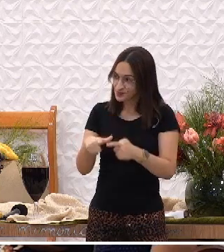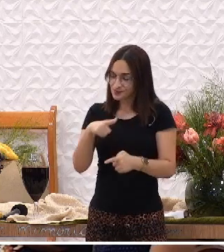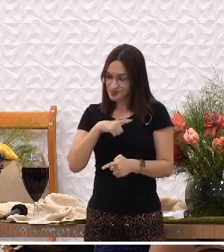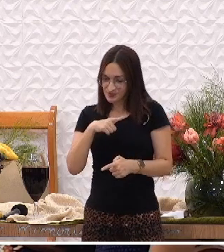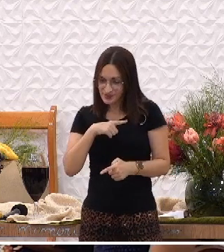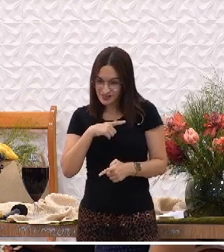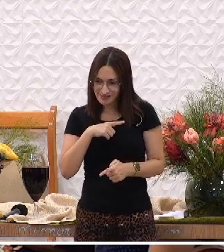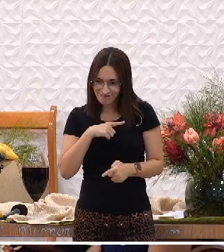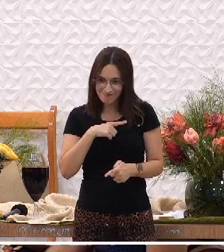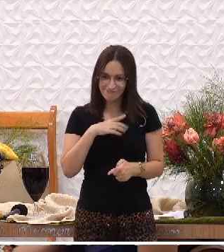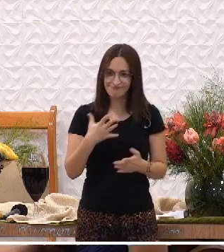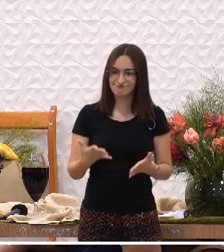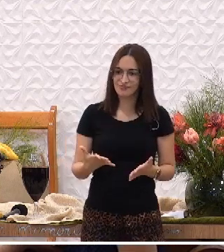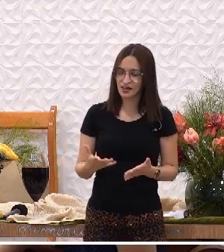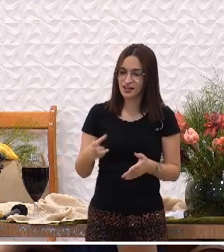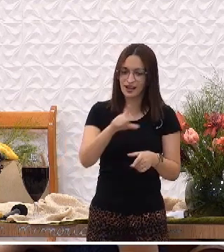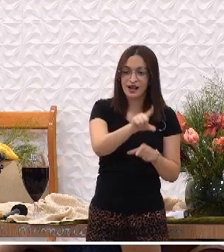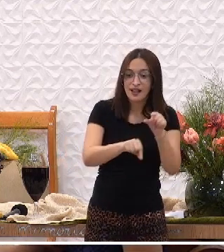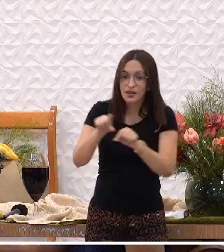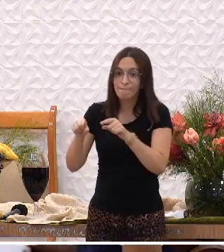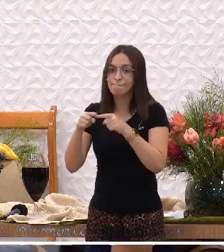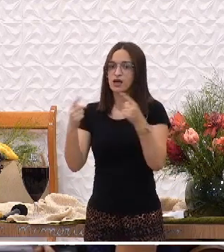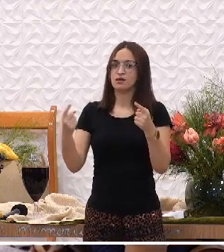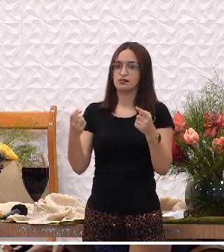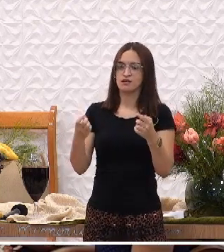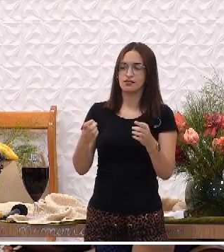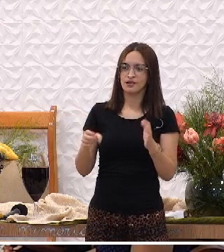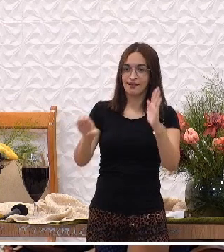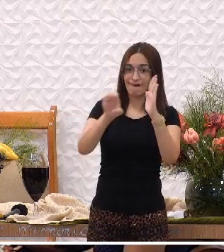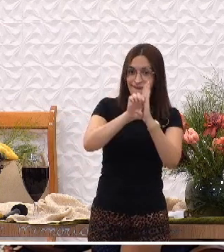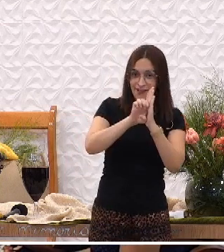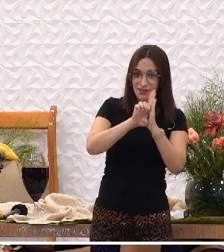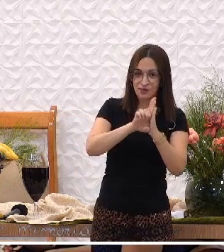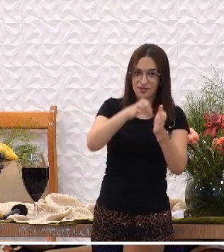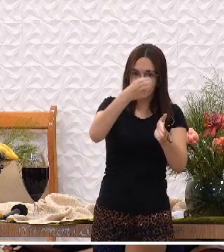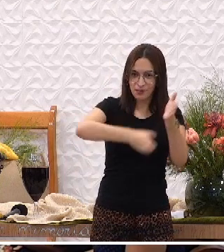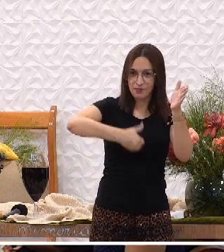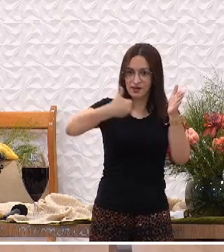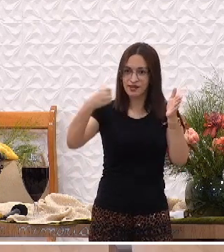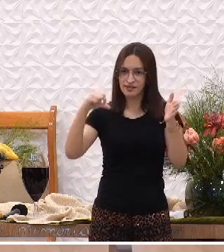Êxodo 19, a gente vê que no Antigo Testamento